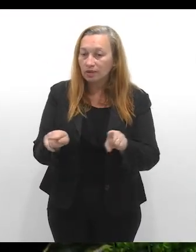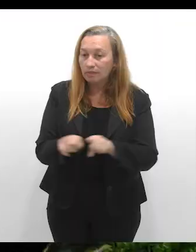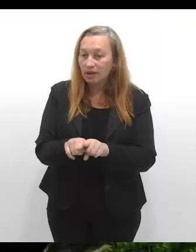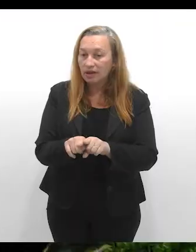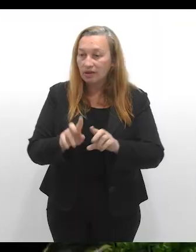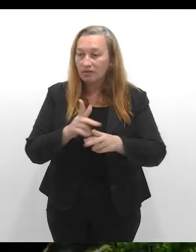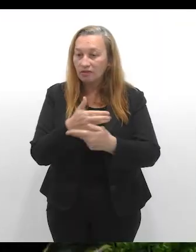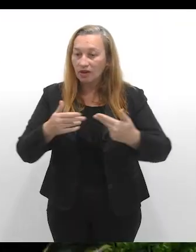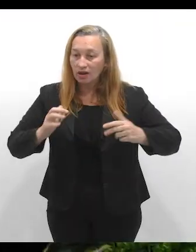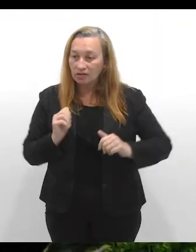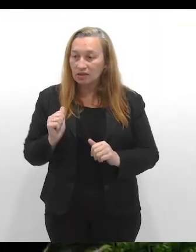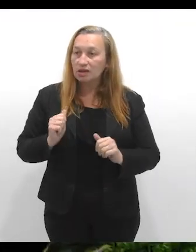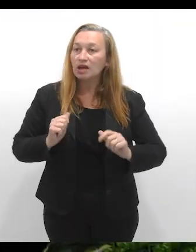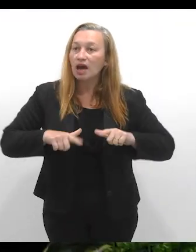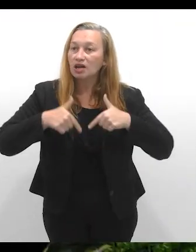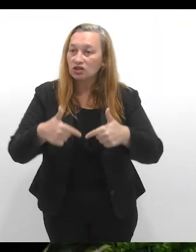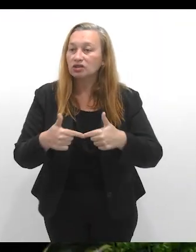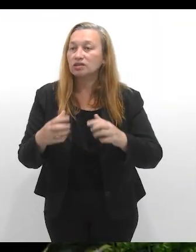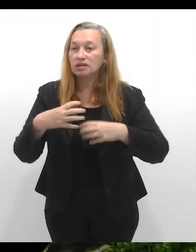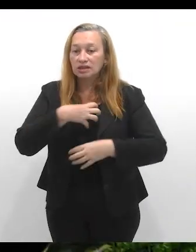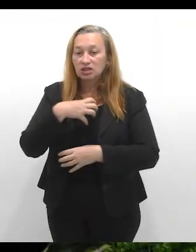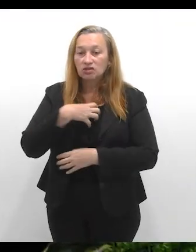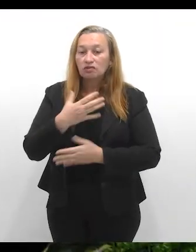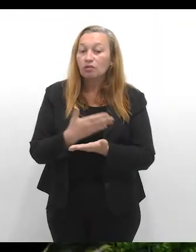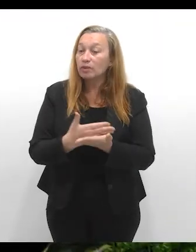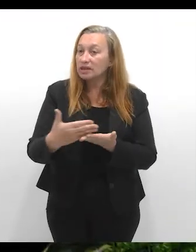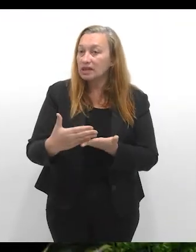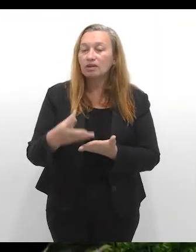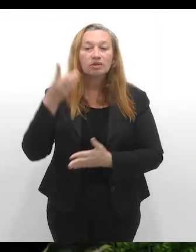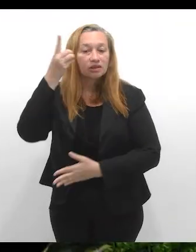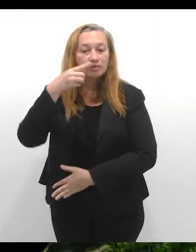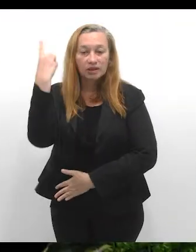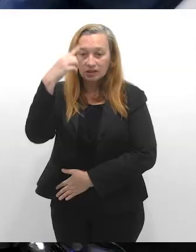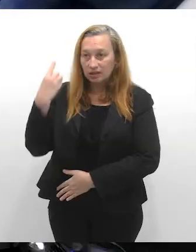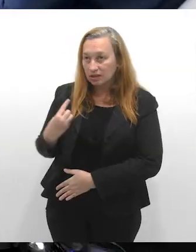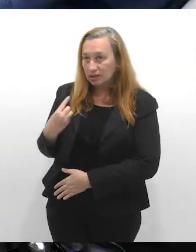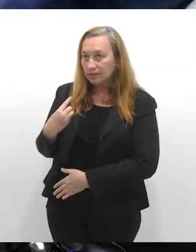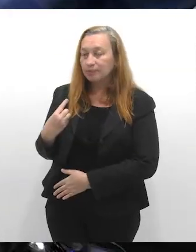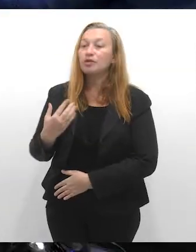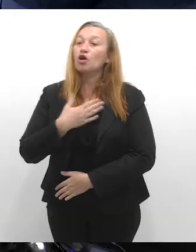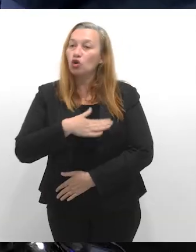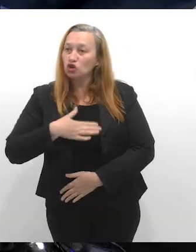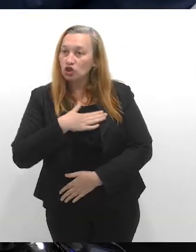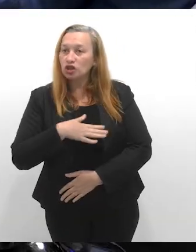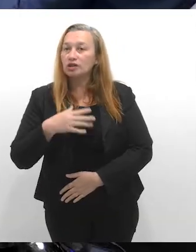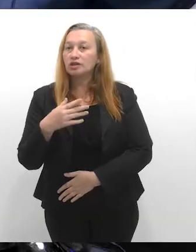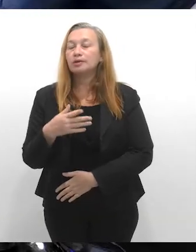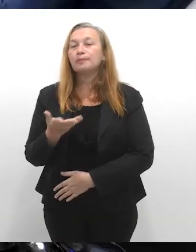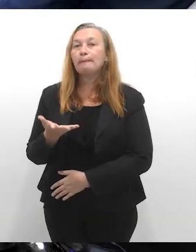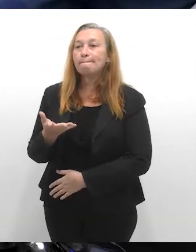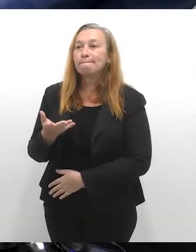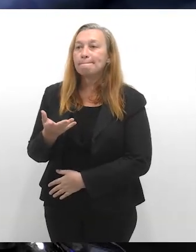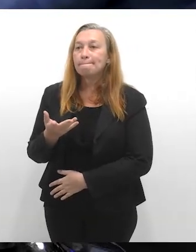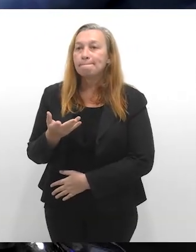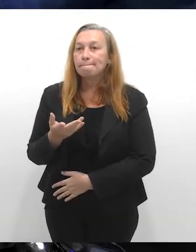promovido várias ações nesse sentido. Vamos começar com a deputada Dani Monteiro, né, e gostaria de trazer